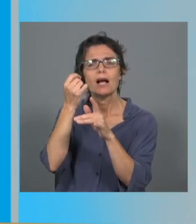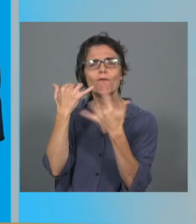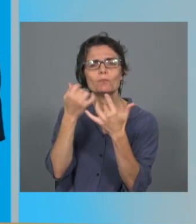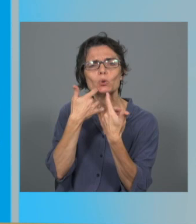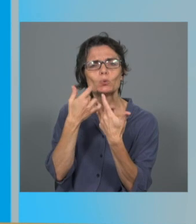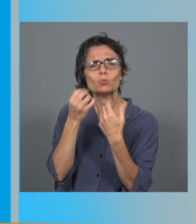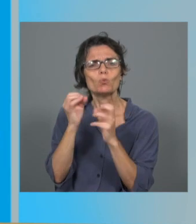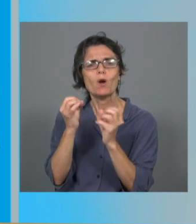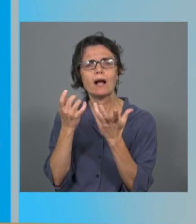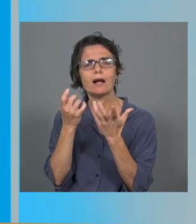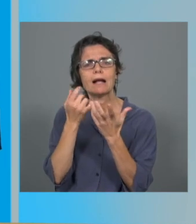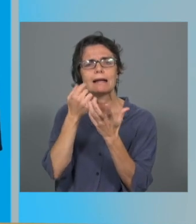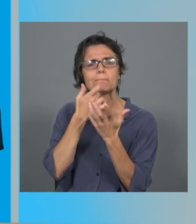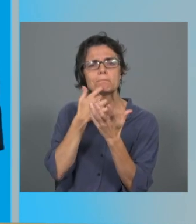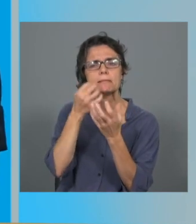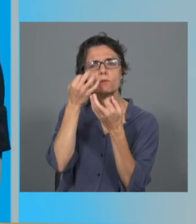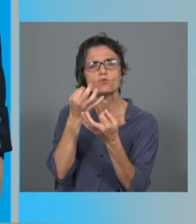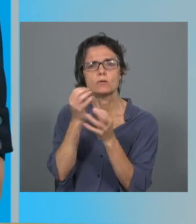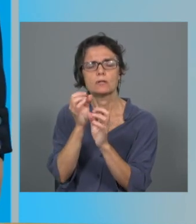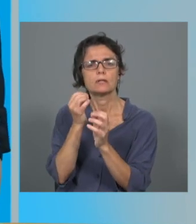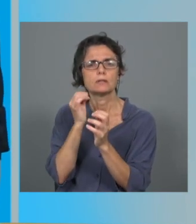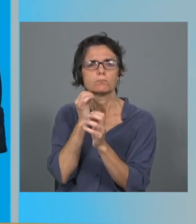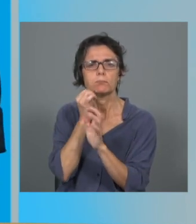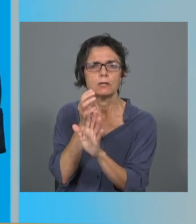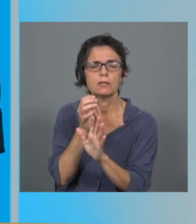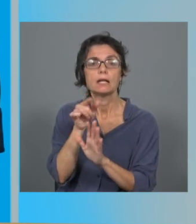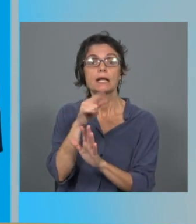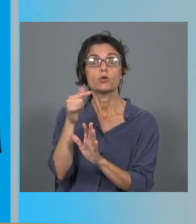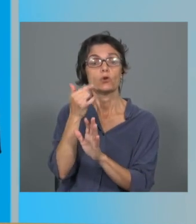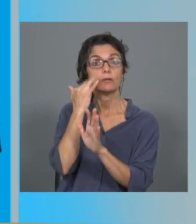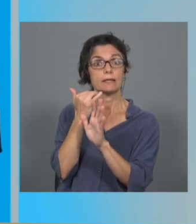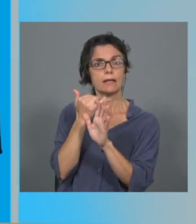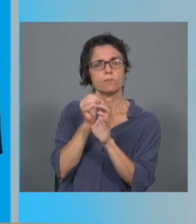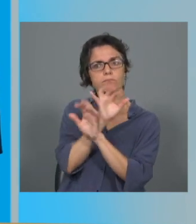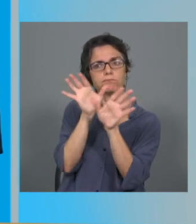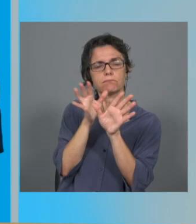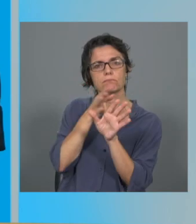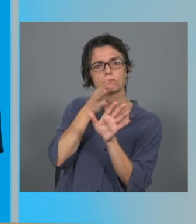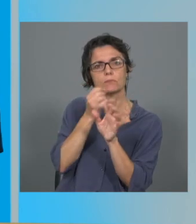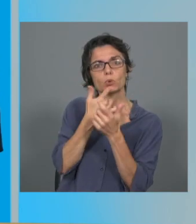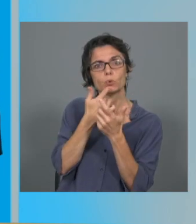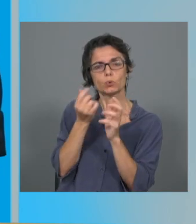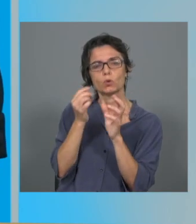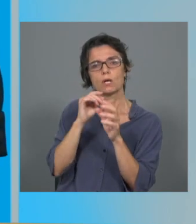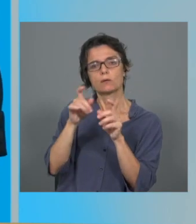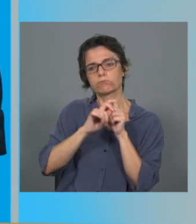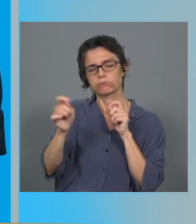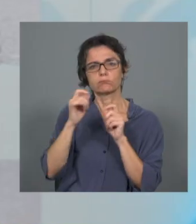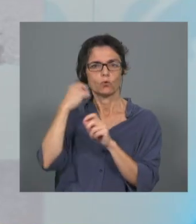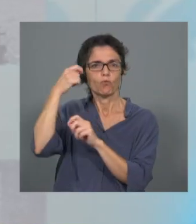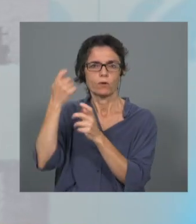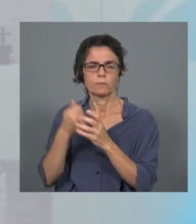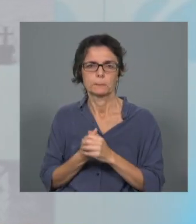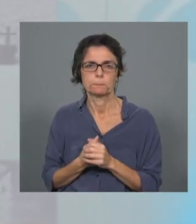transmitida e chegasse aos dias de hoje com o impacto que tem em termos mundiais. E isso está muito claro e muito evidente no filme, ao longo de todo o filme. É, portanto, um